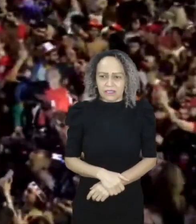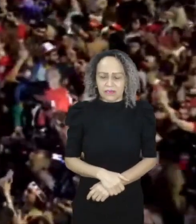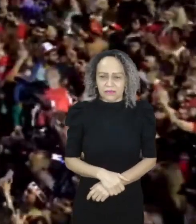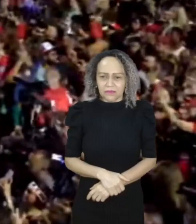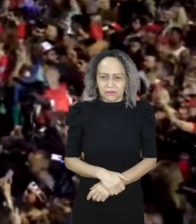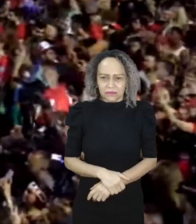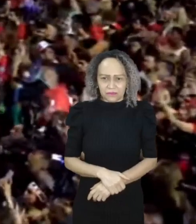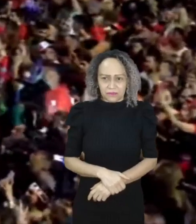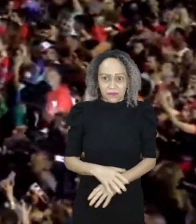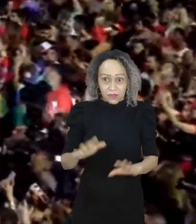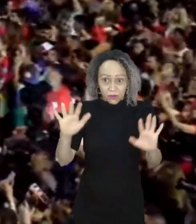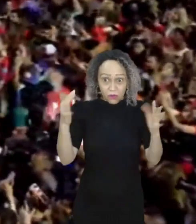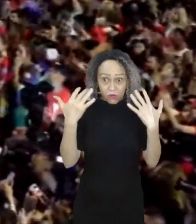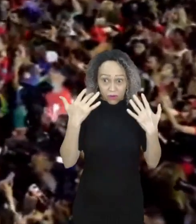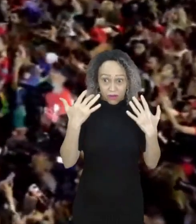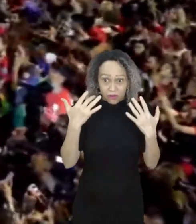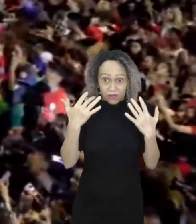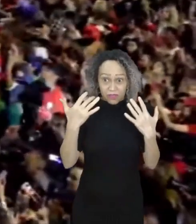Atenção, atenção.